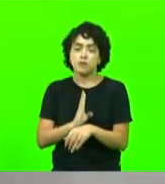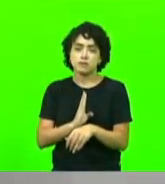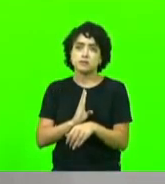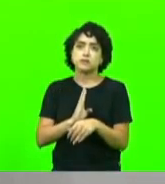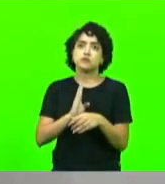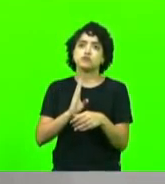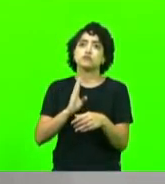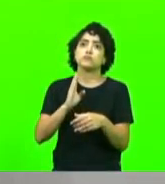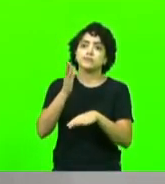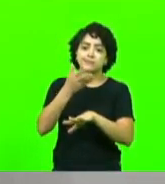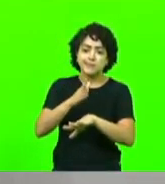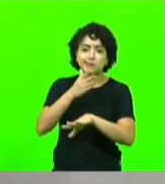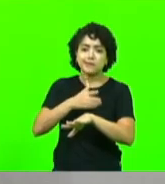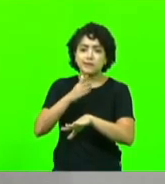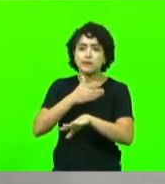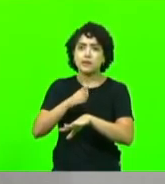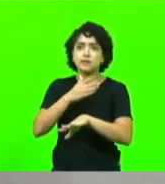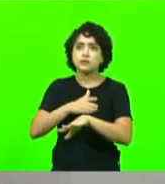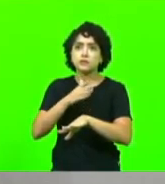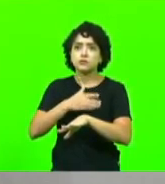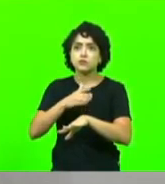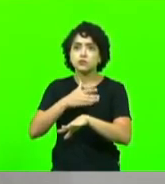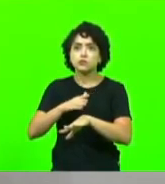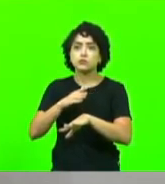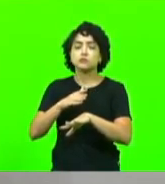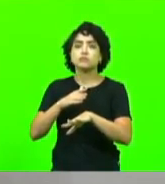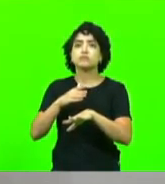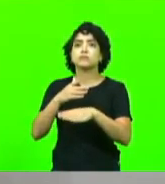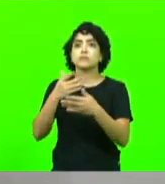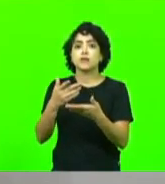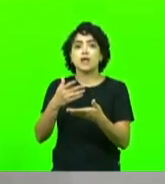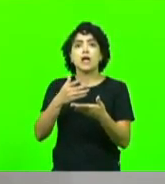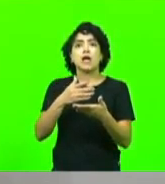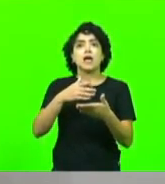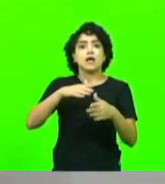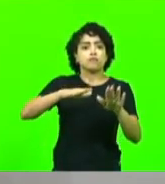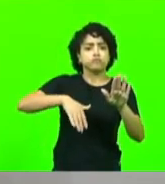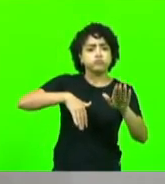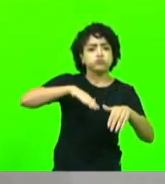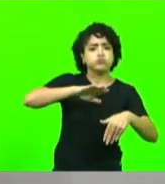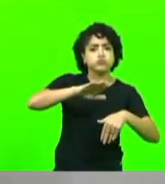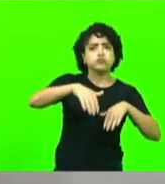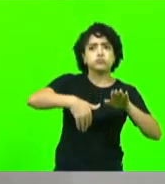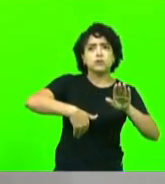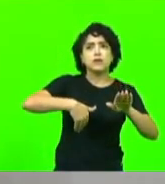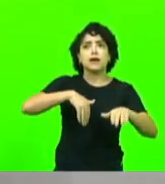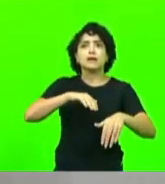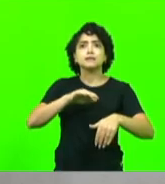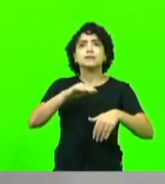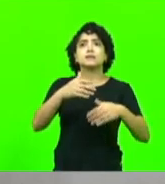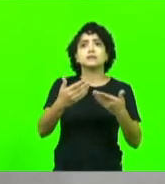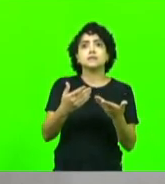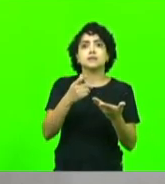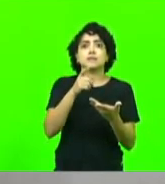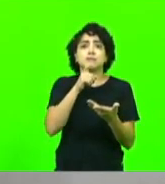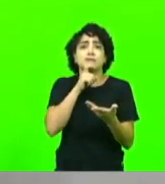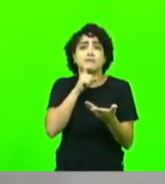treinando, nadando, em um açude que um amigo dele empresta, nada à noite para poder se adaptar ao frio da água da